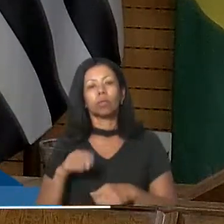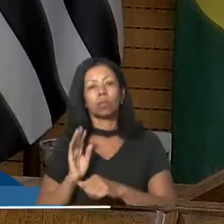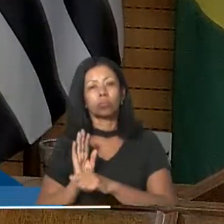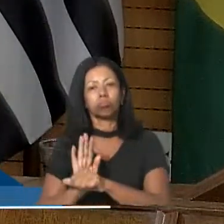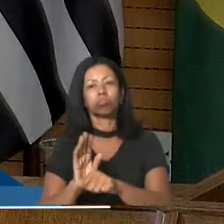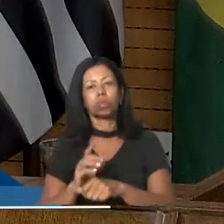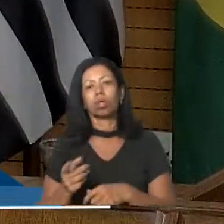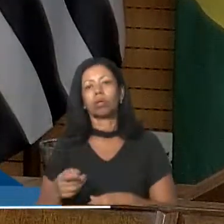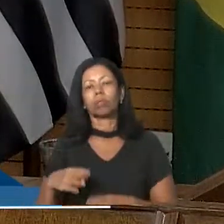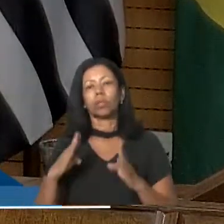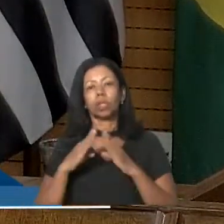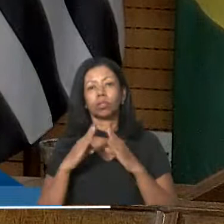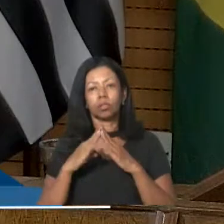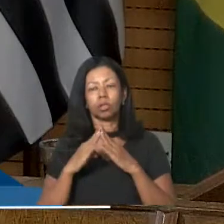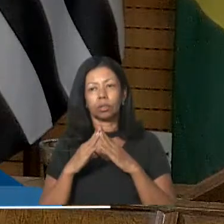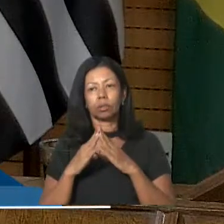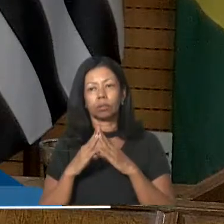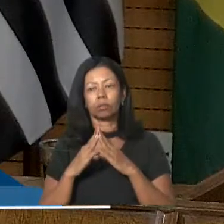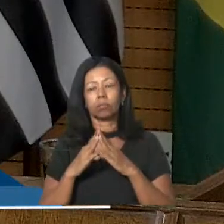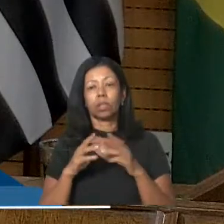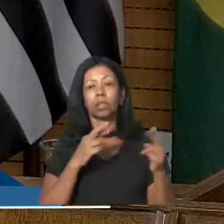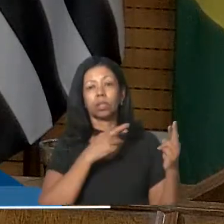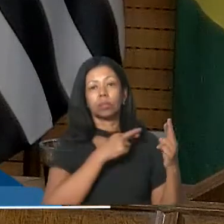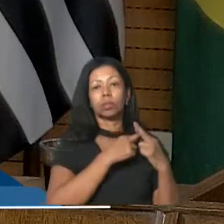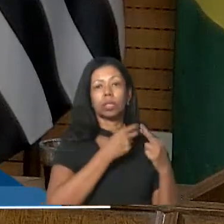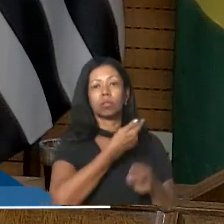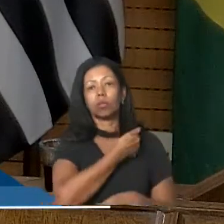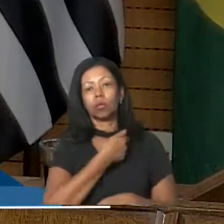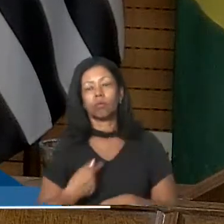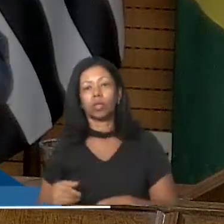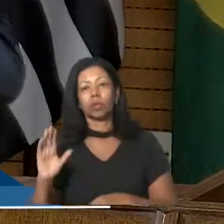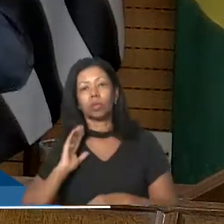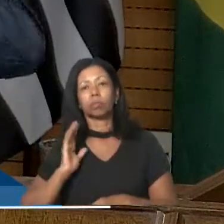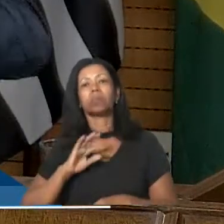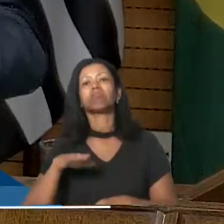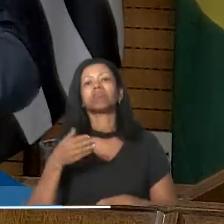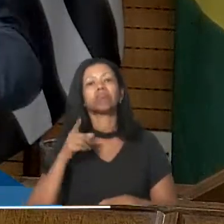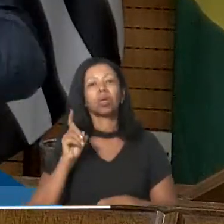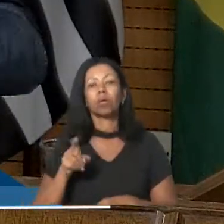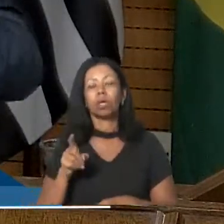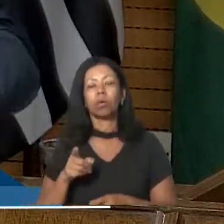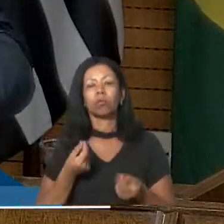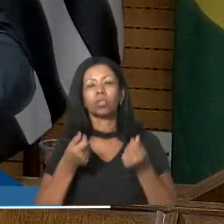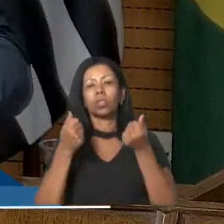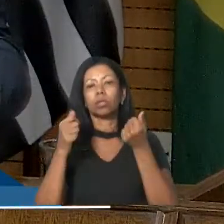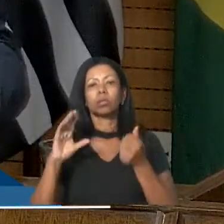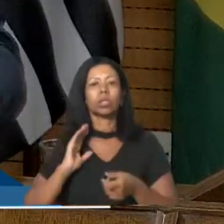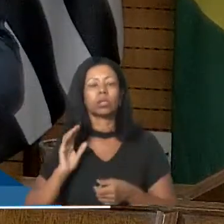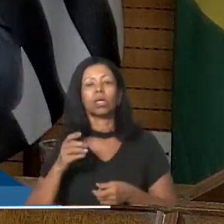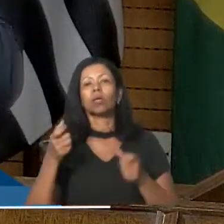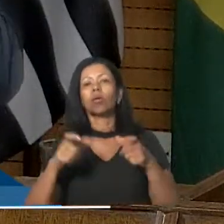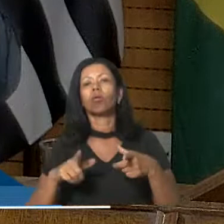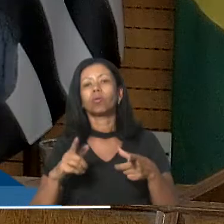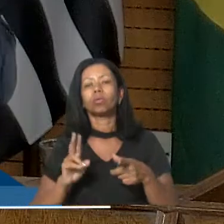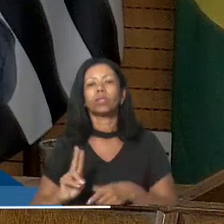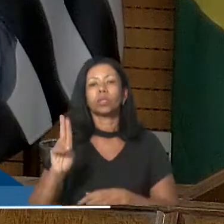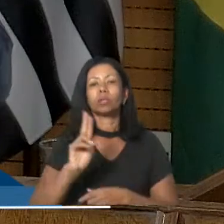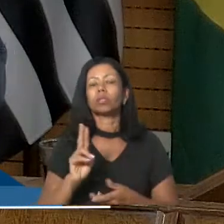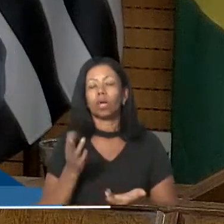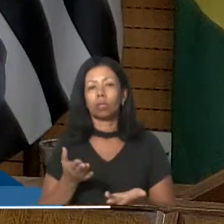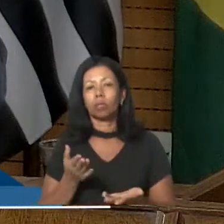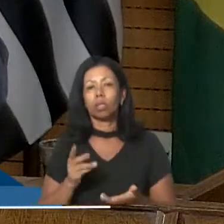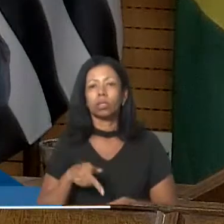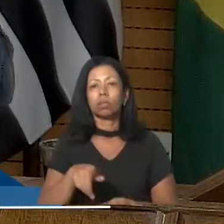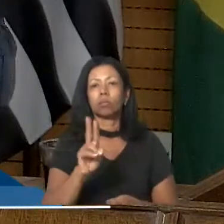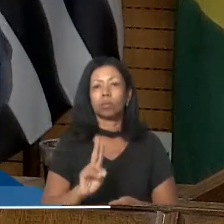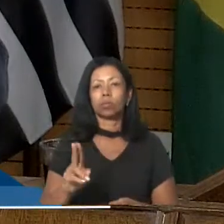a responsabilidade do governo municipal, qual é? Os recursos que nós temos em nossa cidade, onde irão? Sempre gasto de forma